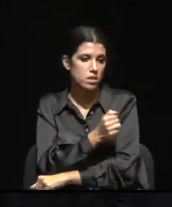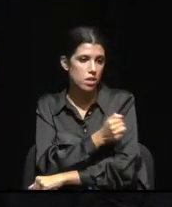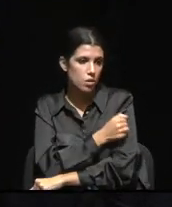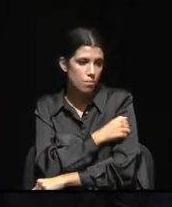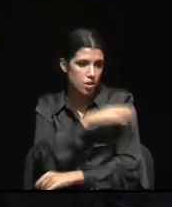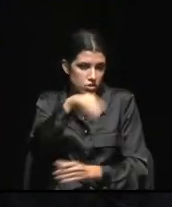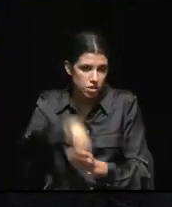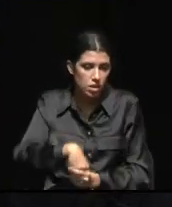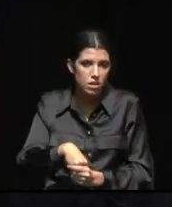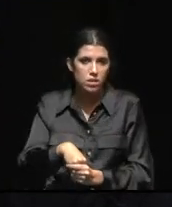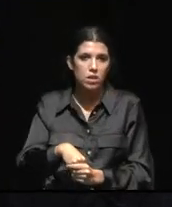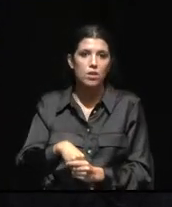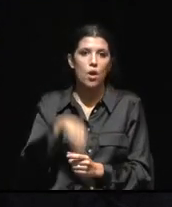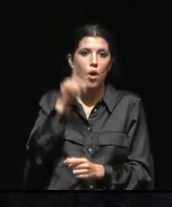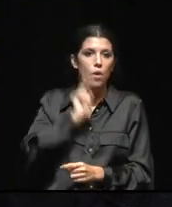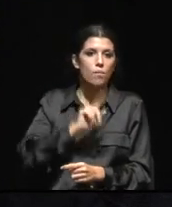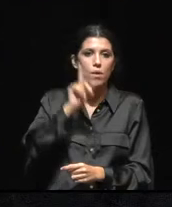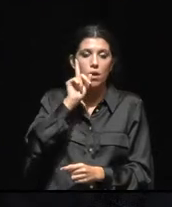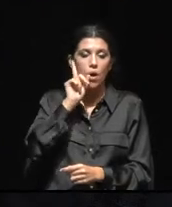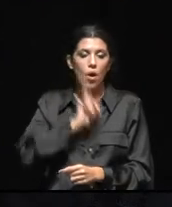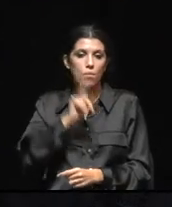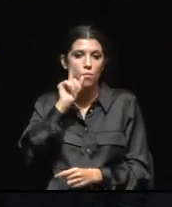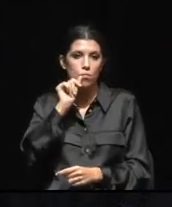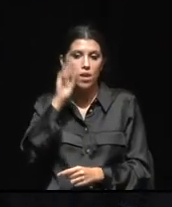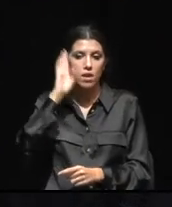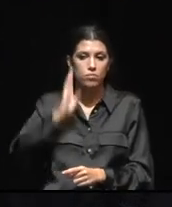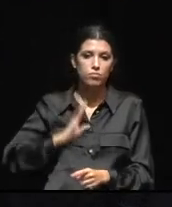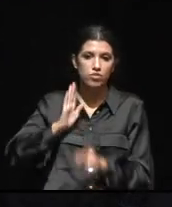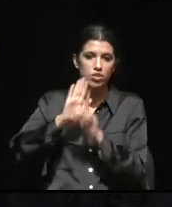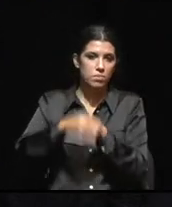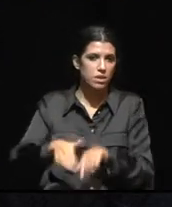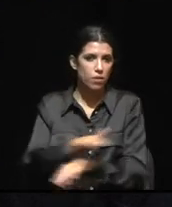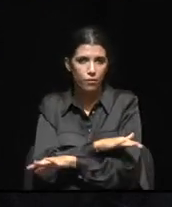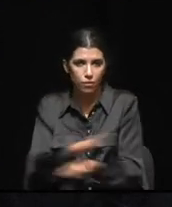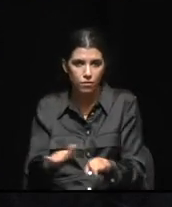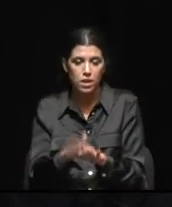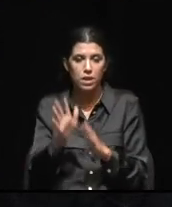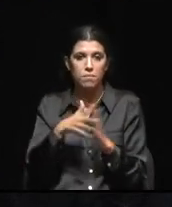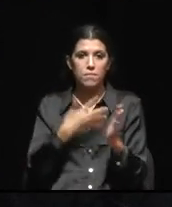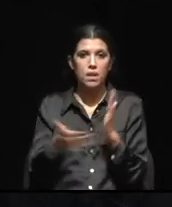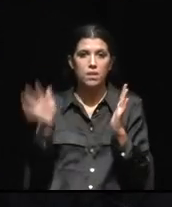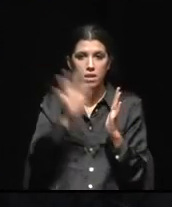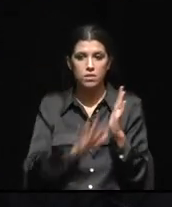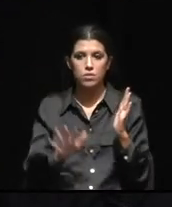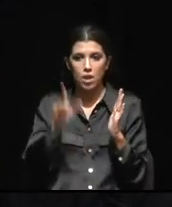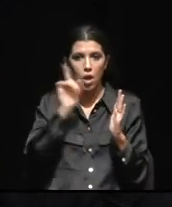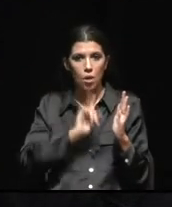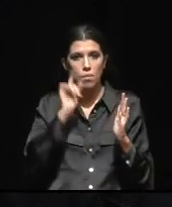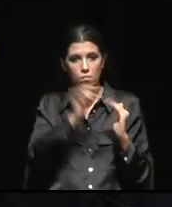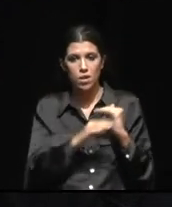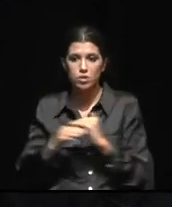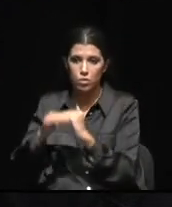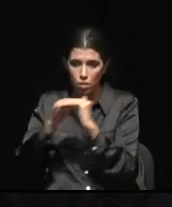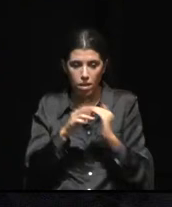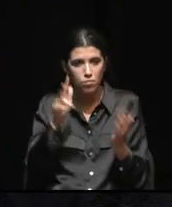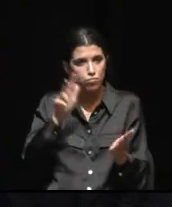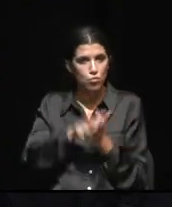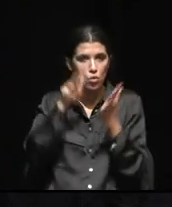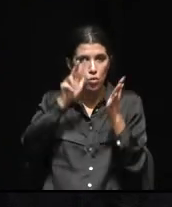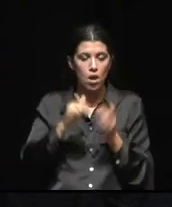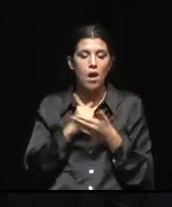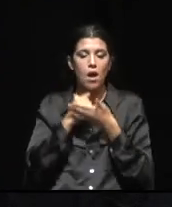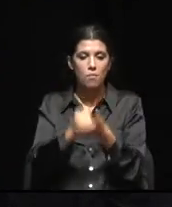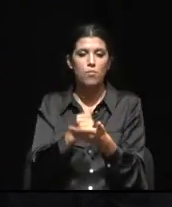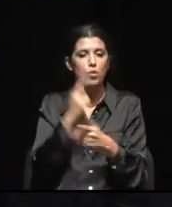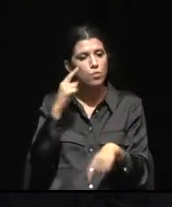fim das discriminações de género na carreira militar aprovação do Plano Nacional para igualdade de género reforço do